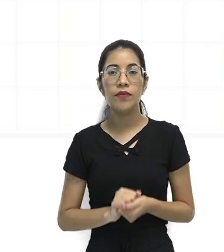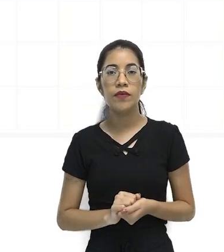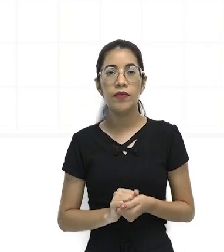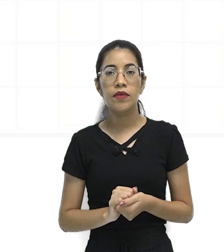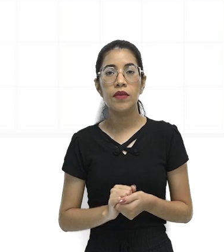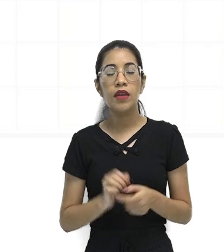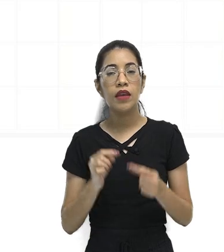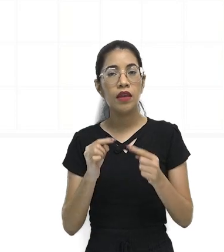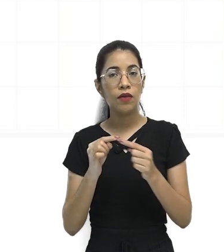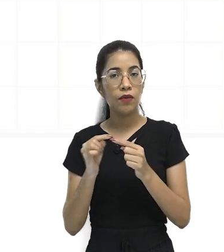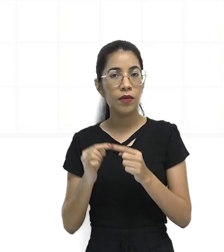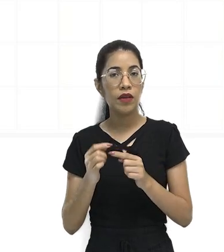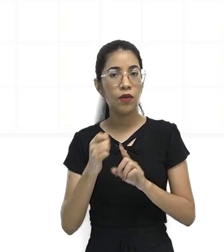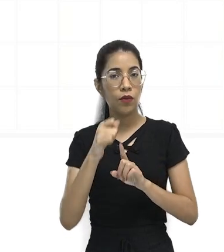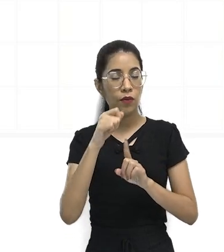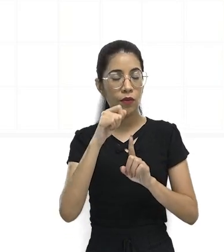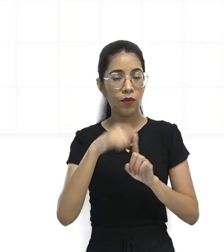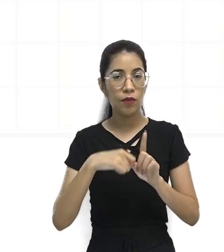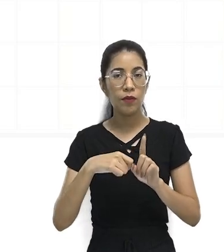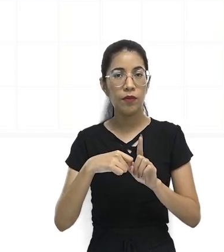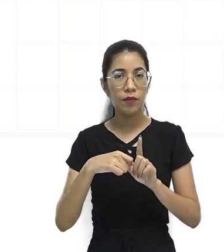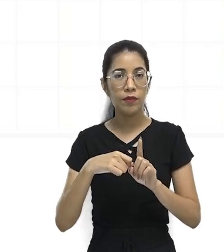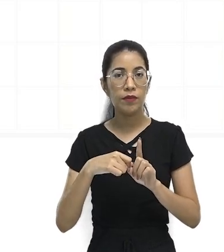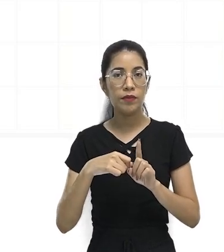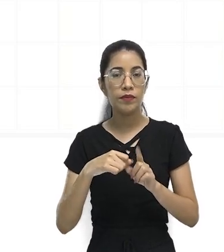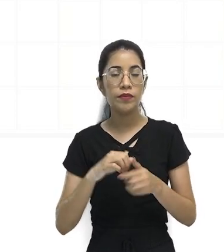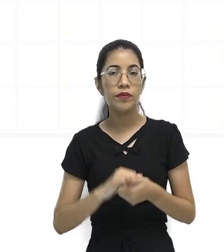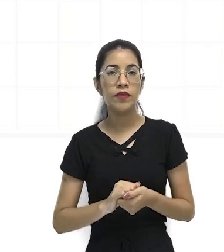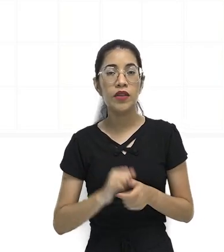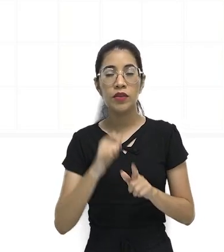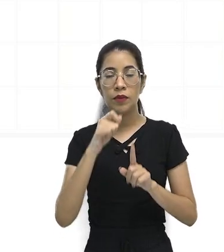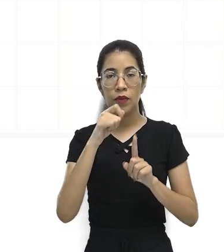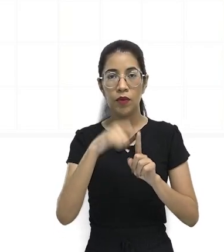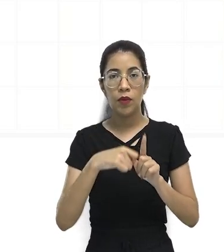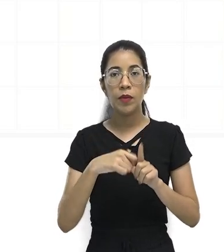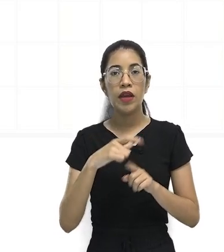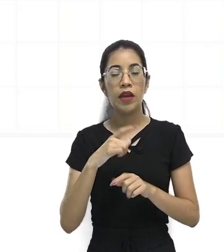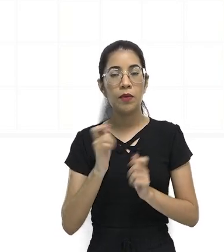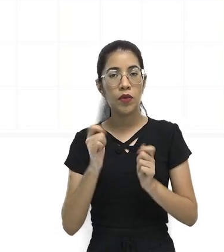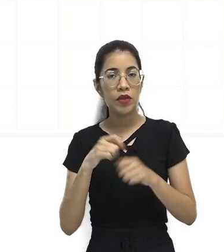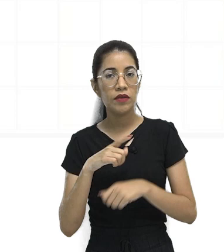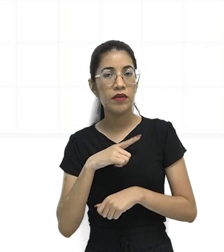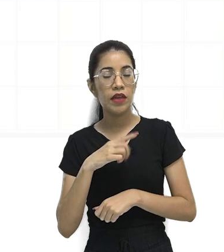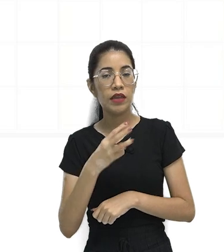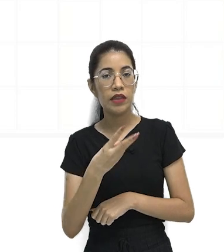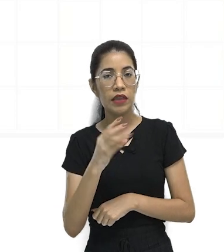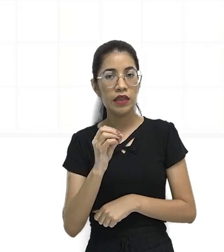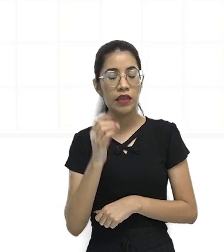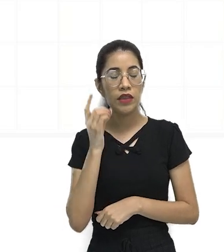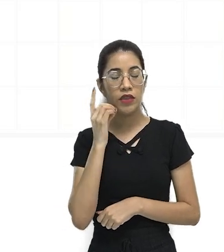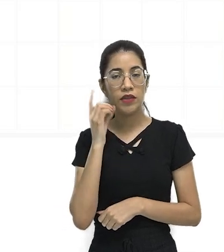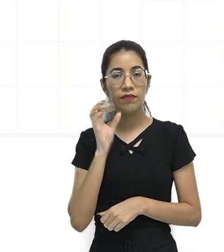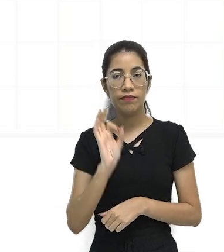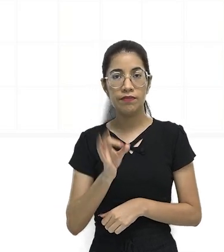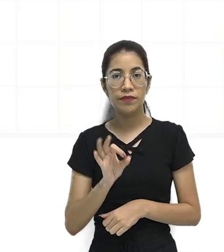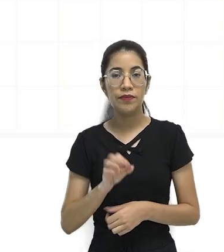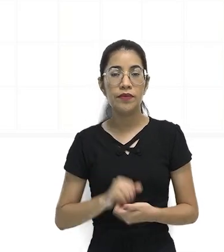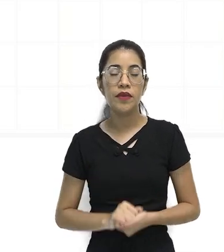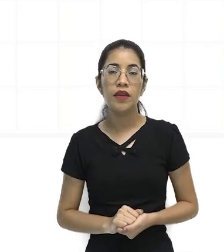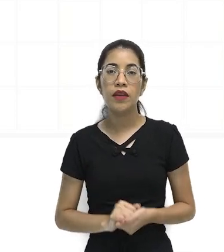que é um mês no caso, né? Dentro de um mês cabem 30 dias. E esses 30